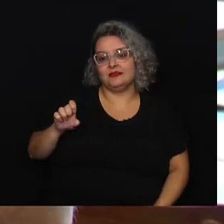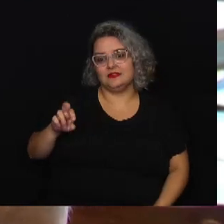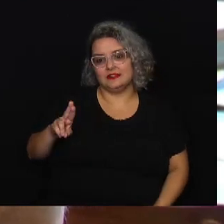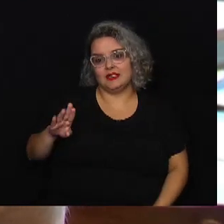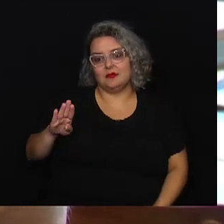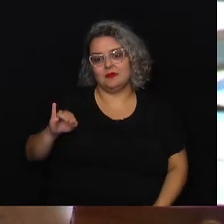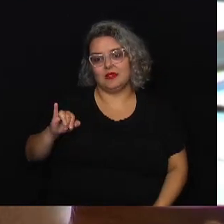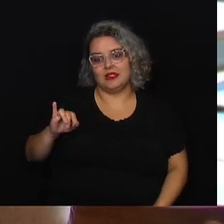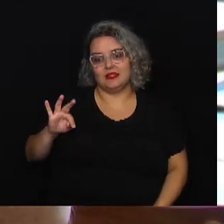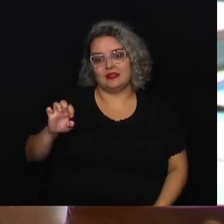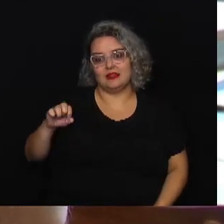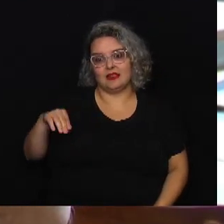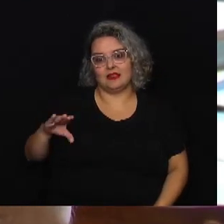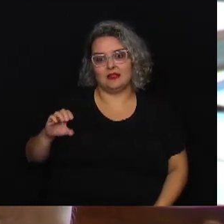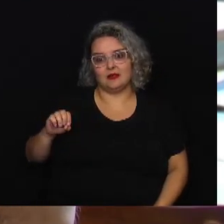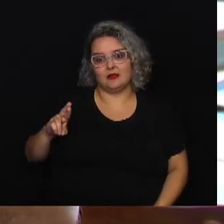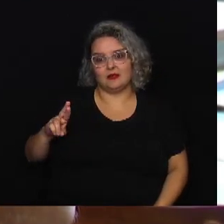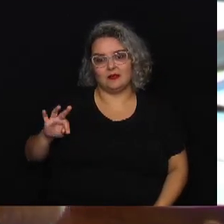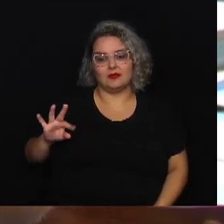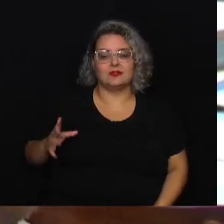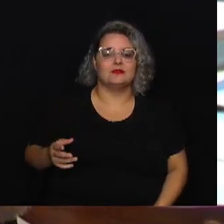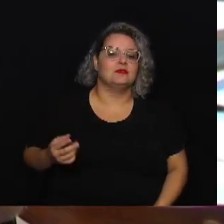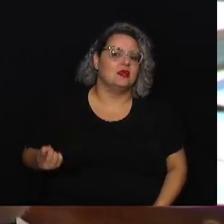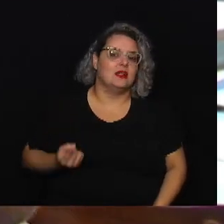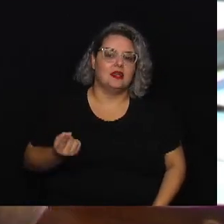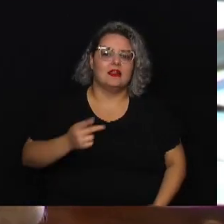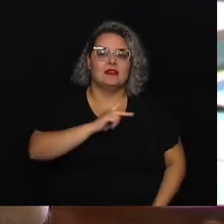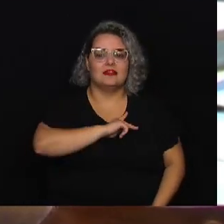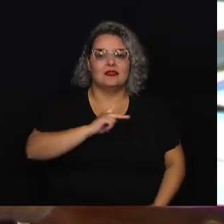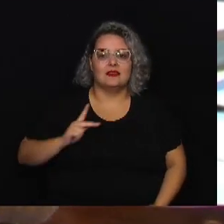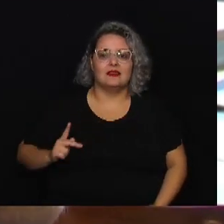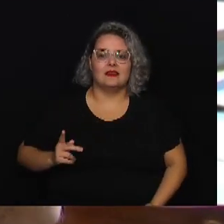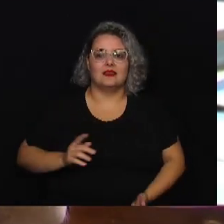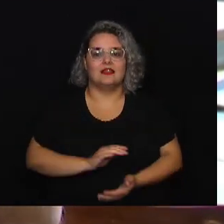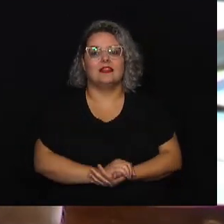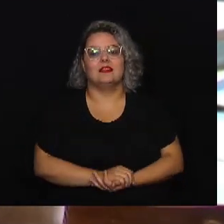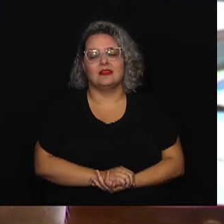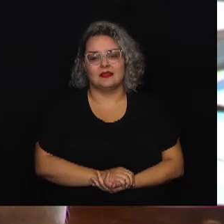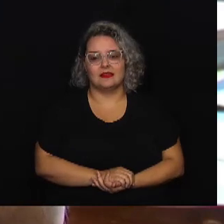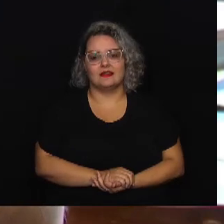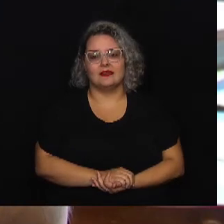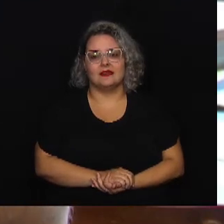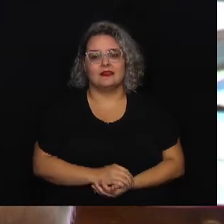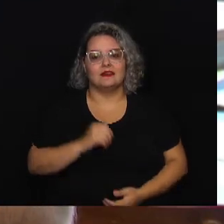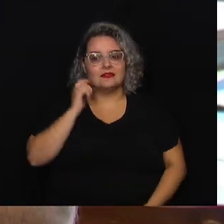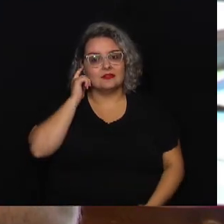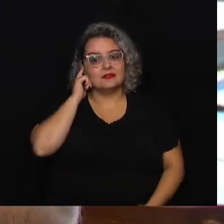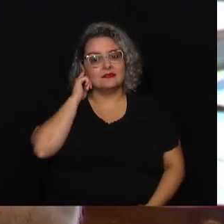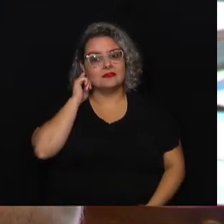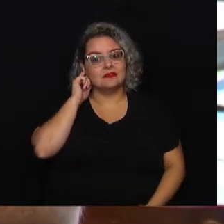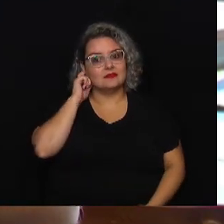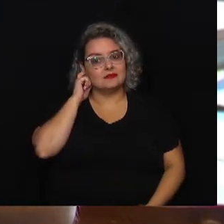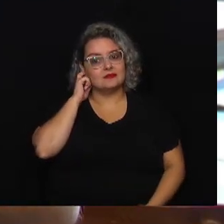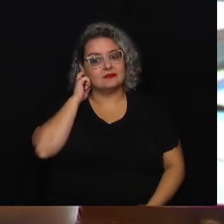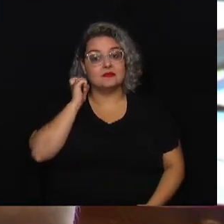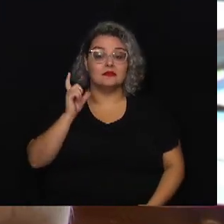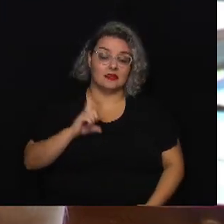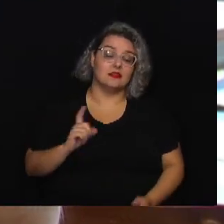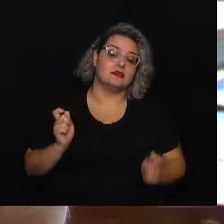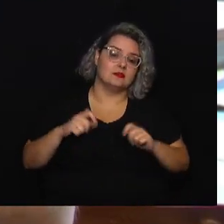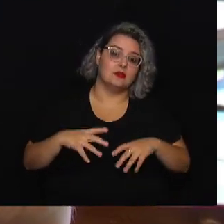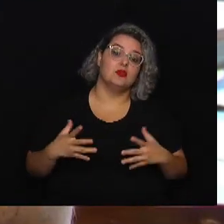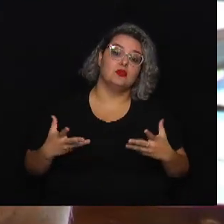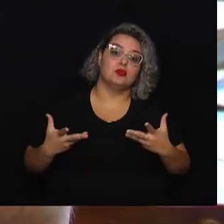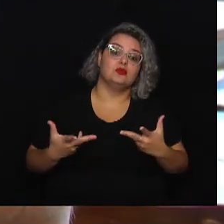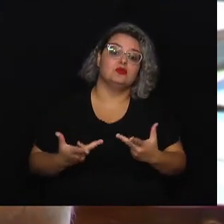Nosso eterno presidente Helder Bittencourt. E a gente tem essa possibilidade de ter